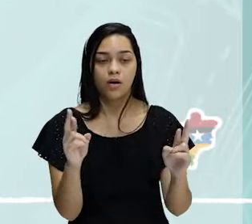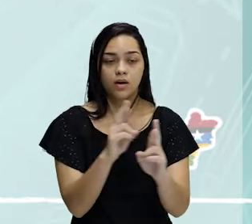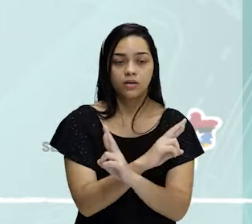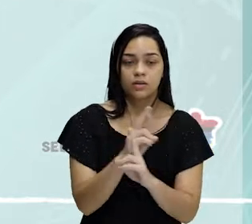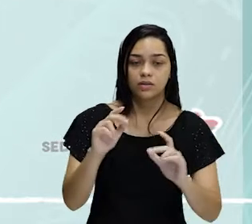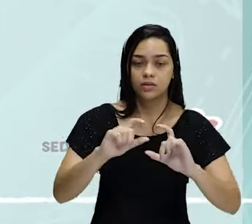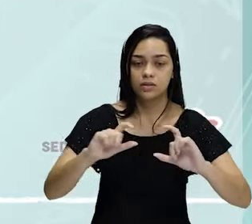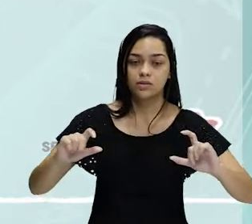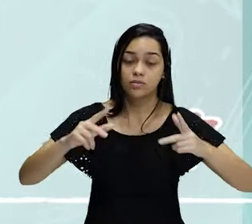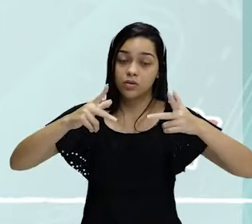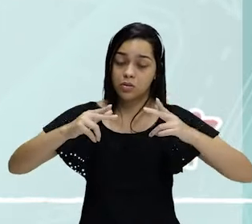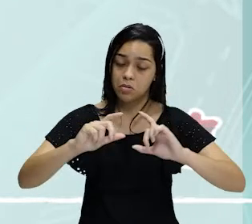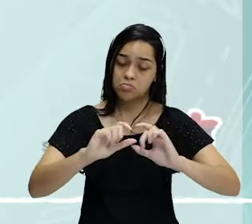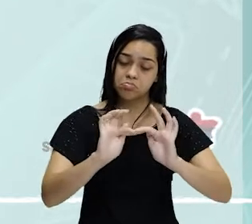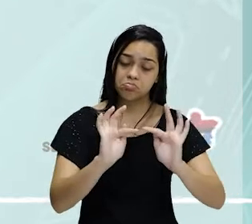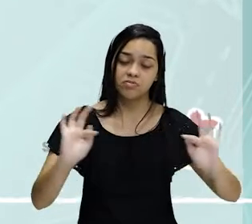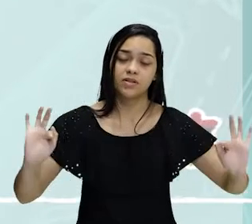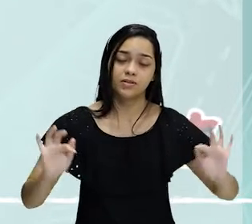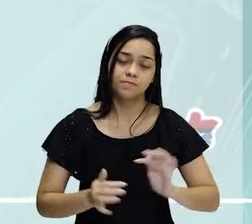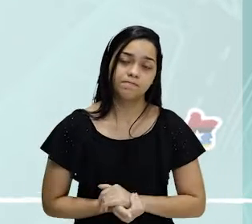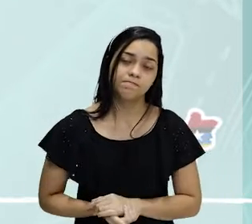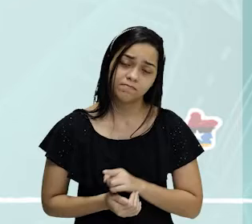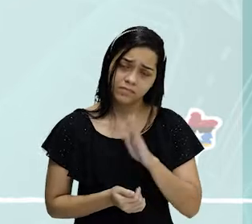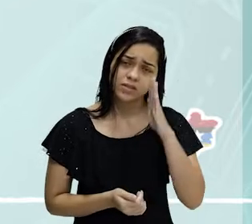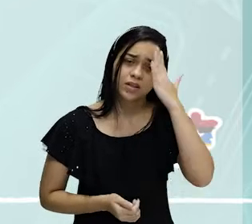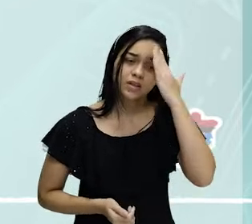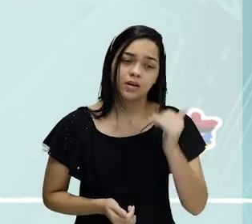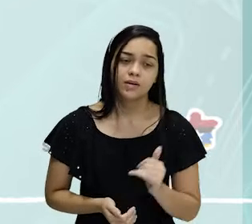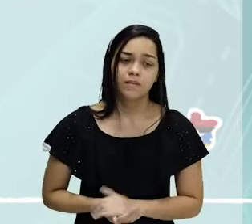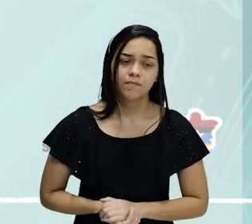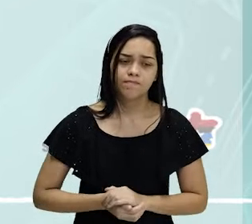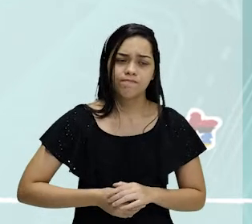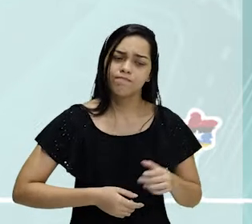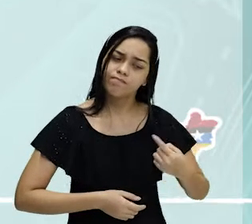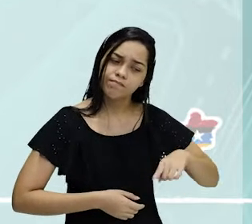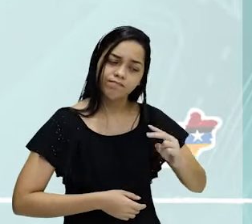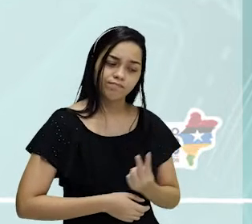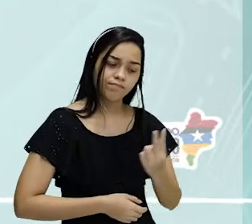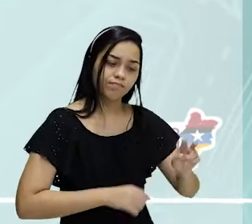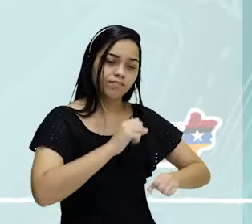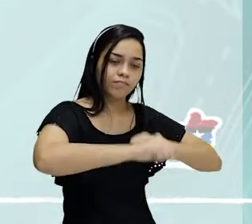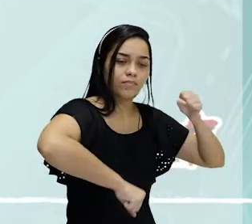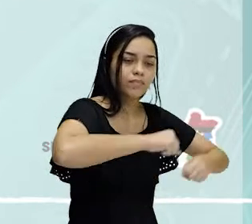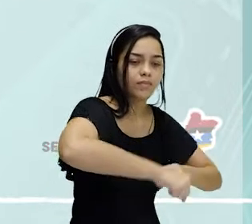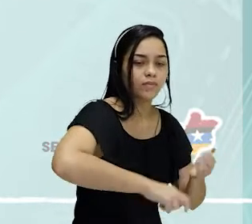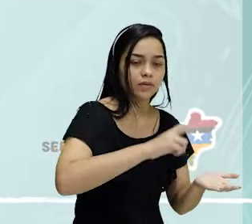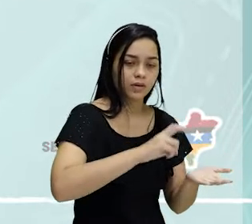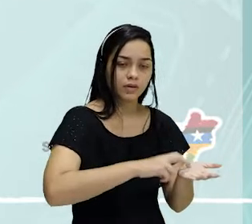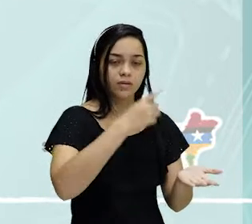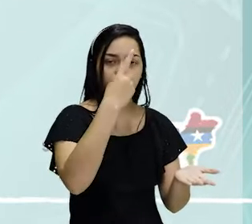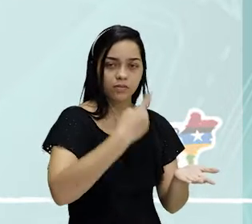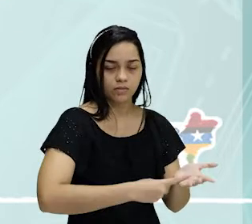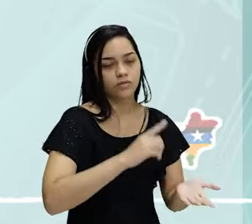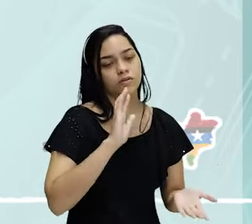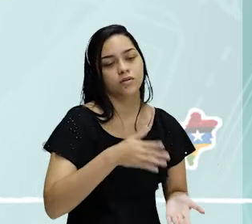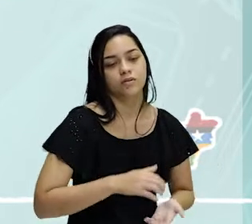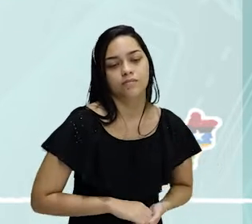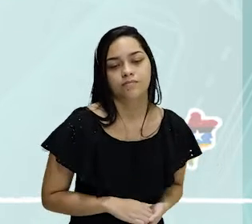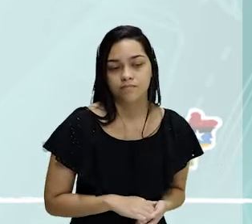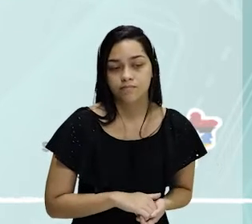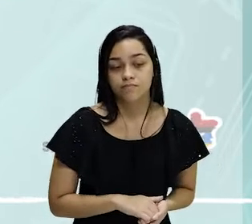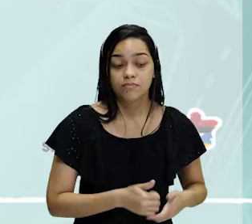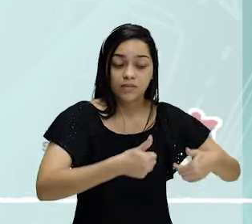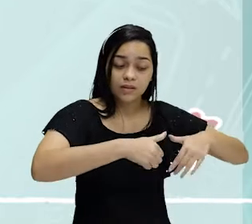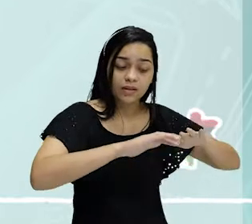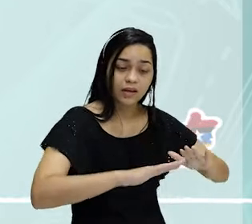relacionar orações em um mesmo enunciado. Você já sabe disso. Fomos correr pela manhã, conforme havíamos combinado. Ficaremos